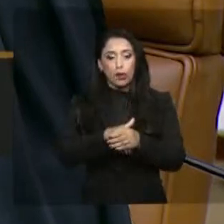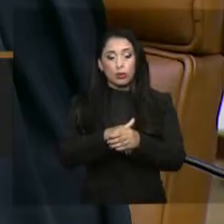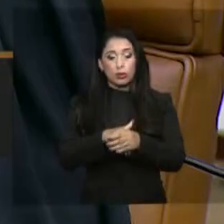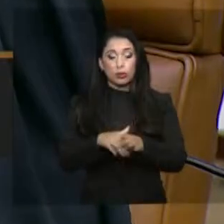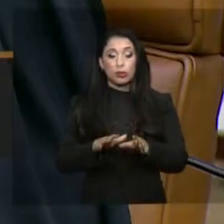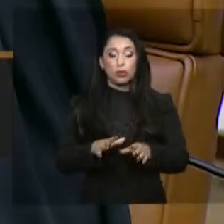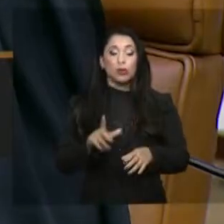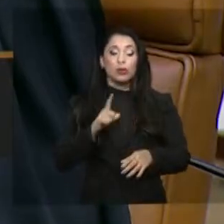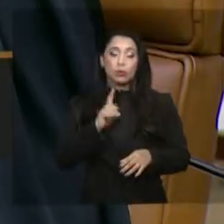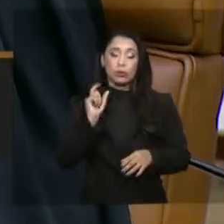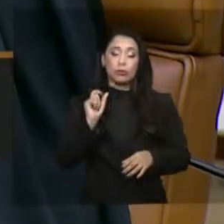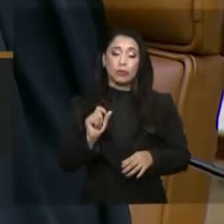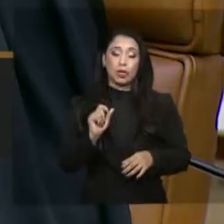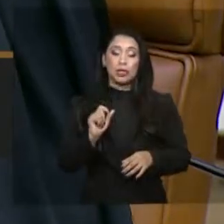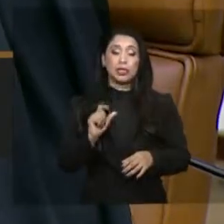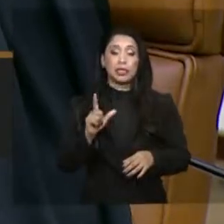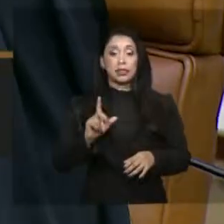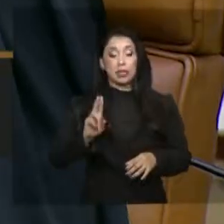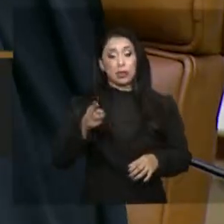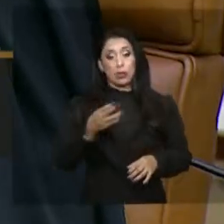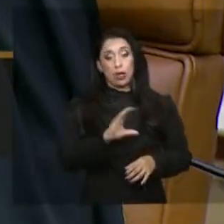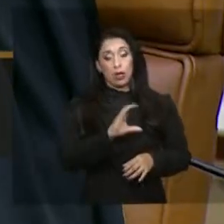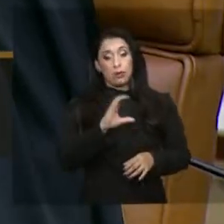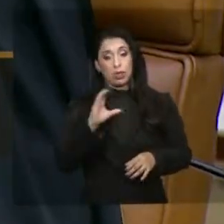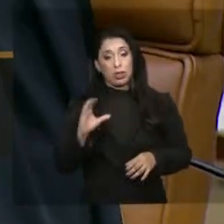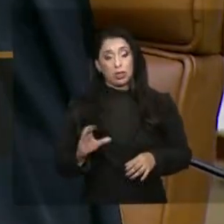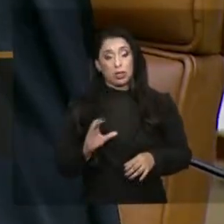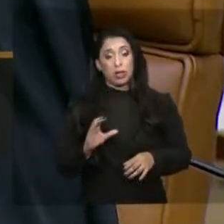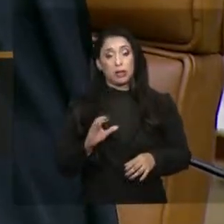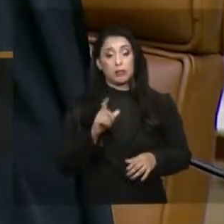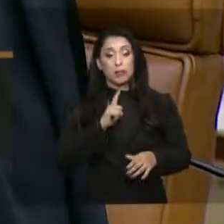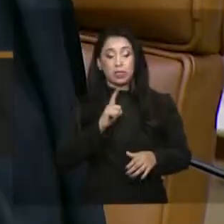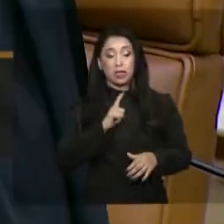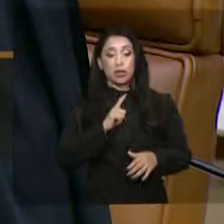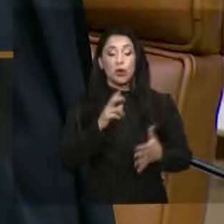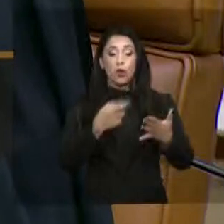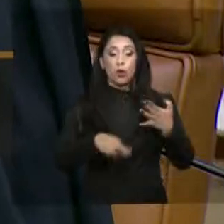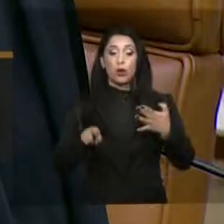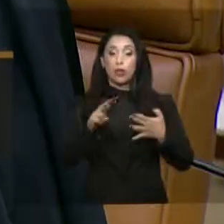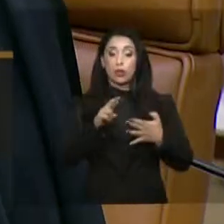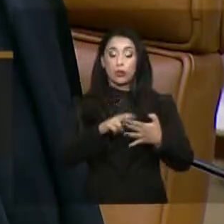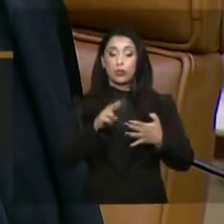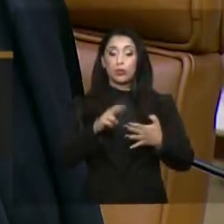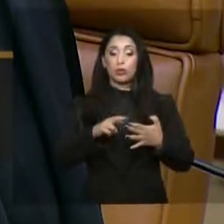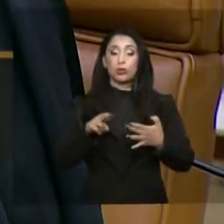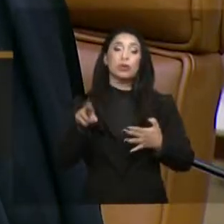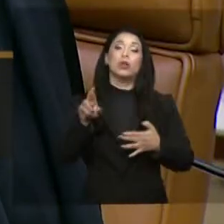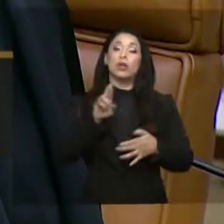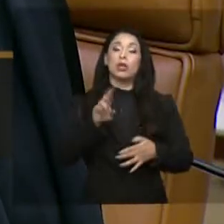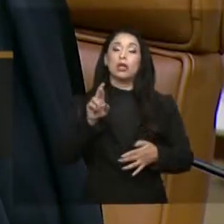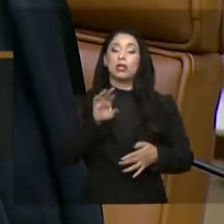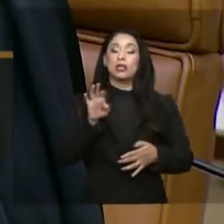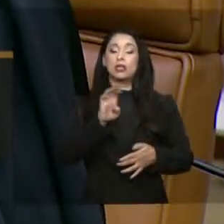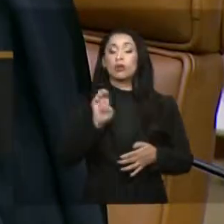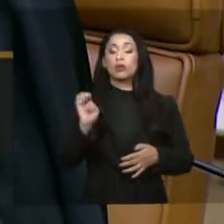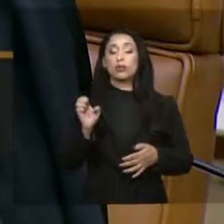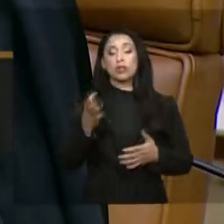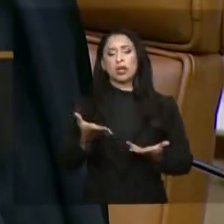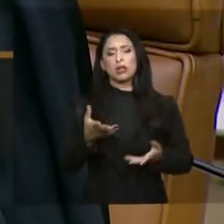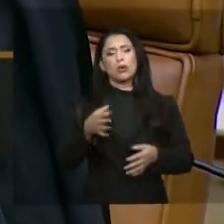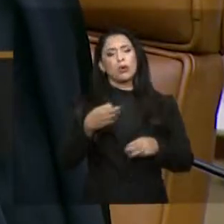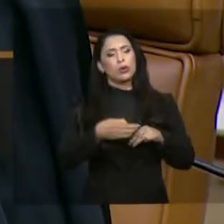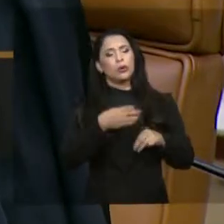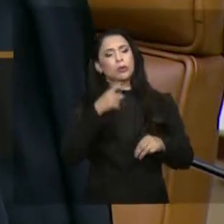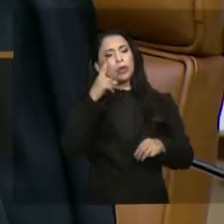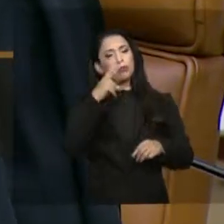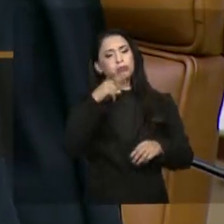corpus e recursos em matéria criminal, salvo o recurso extraordinário. E bem lembrava o eminente ministro Gilmar